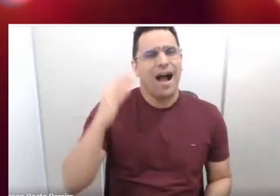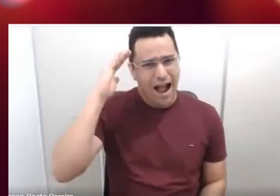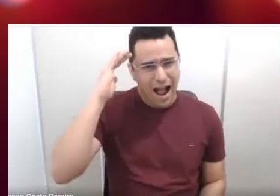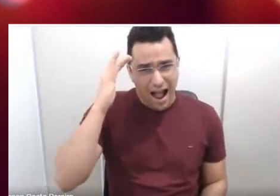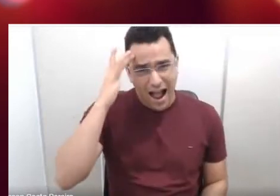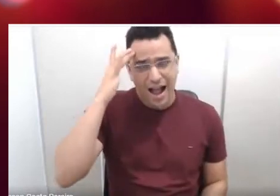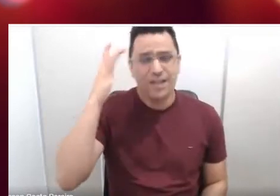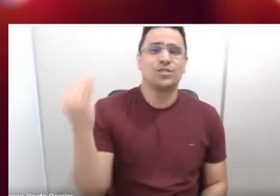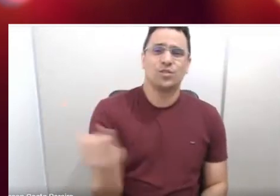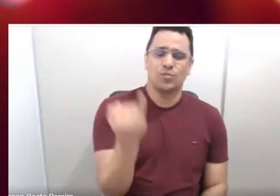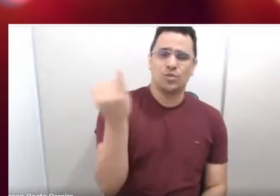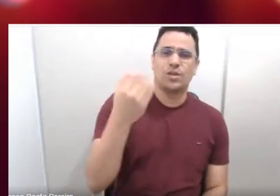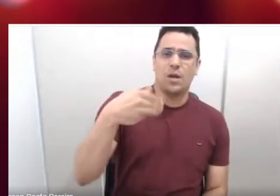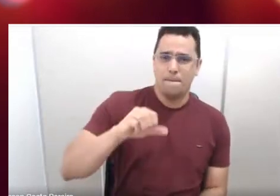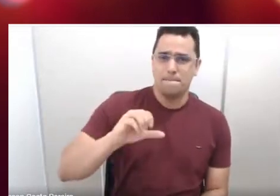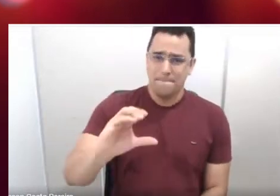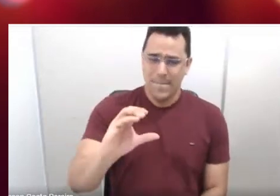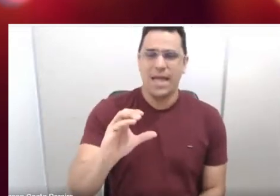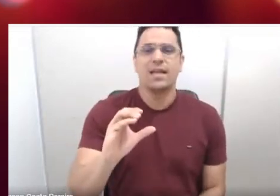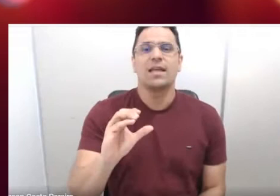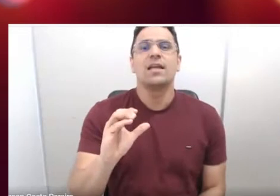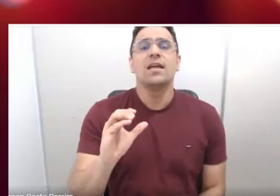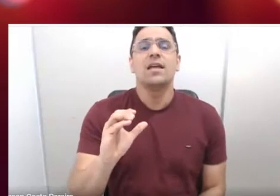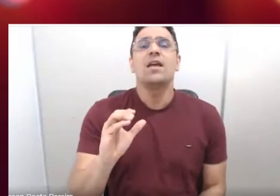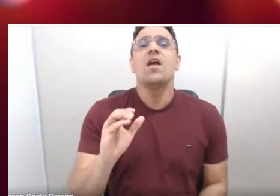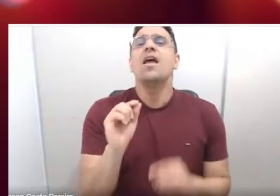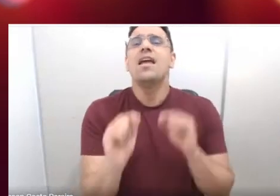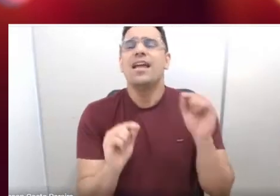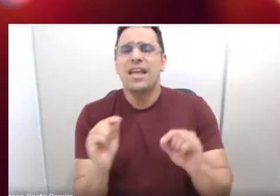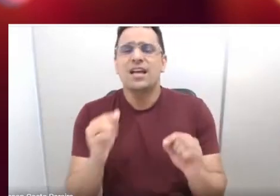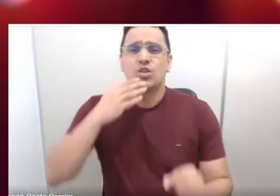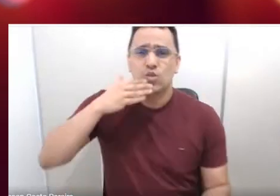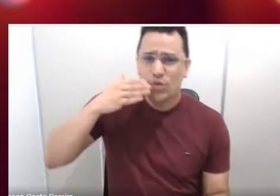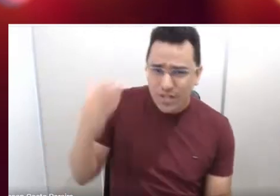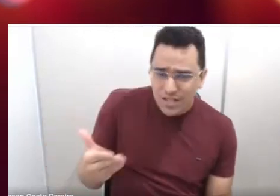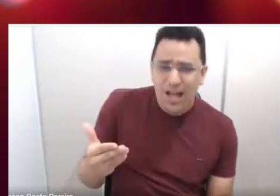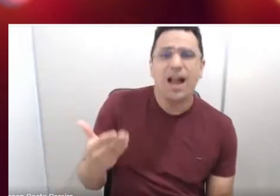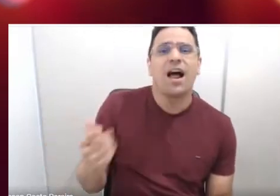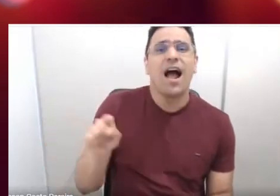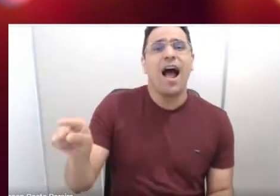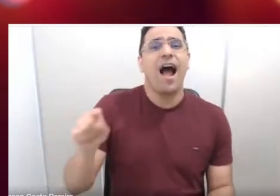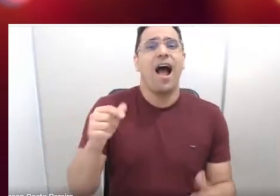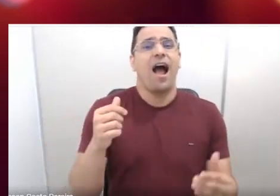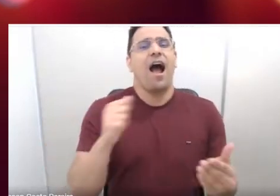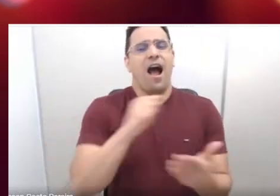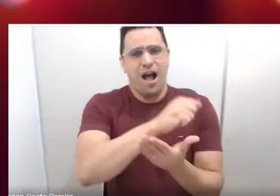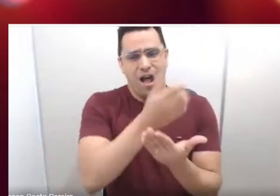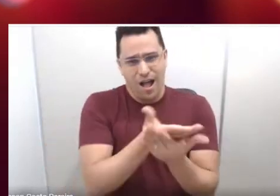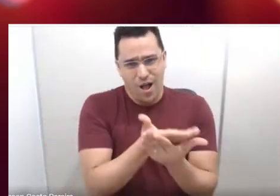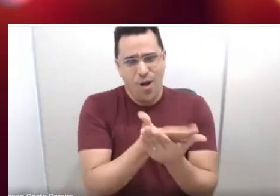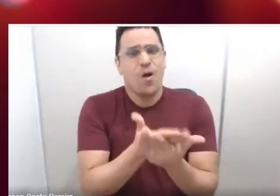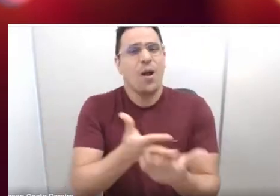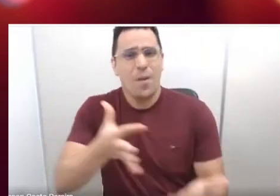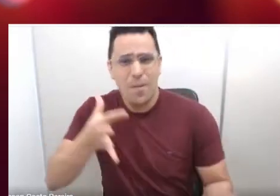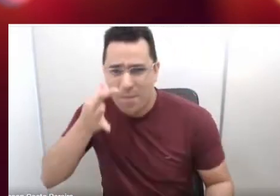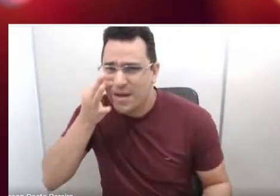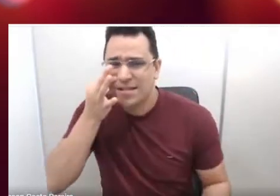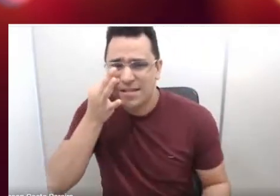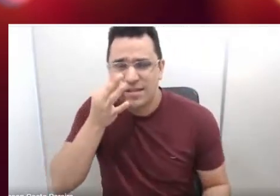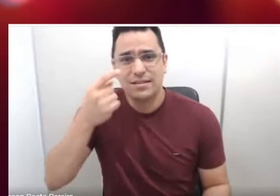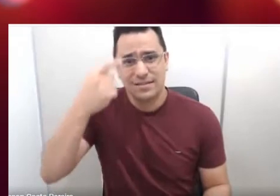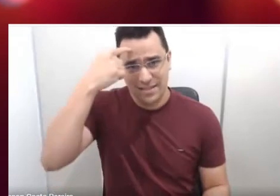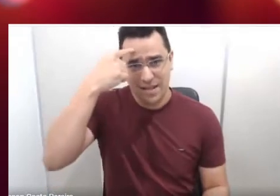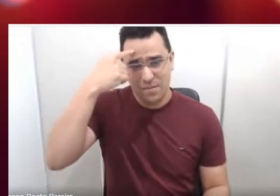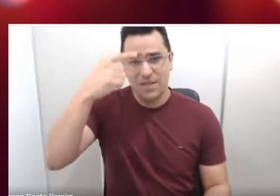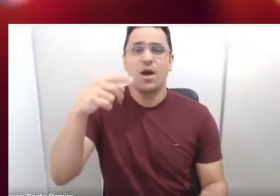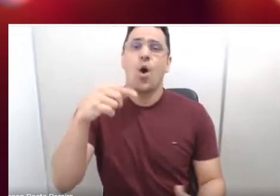isso aqui, o MEC queria exigir que as instituições voltassem às aulas presenciais. A gente sabe que isso é um ataque à vida dos trabalhadores,